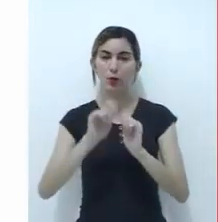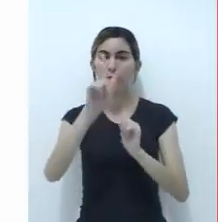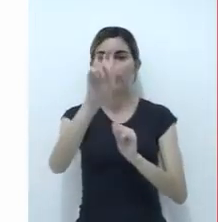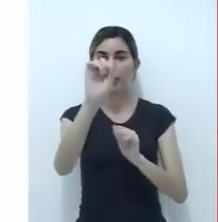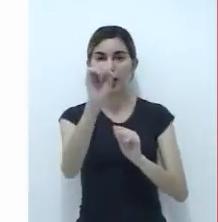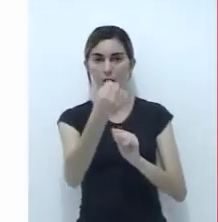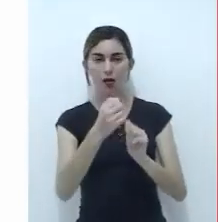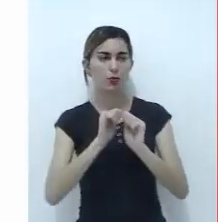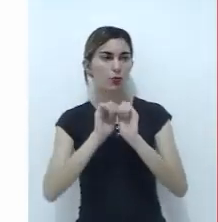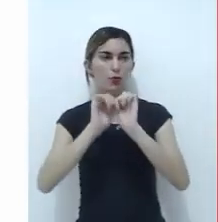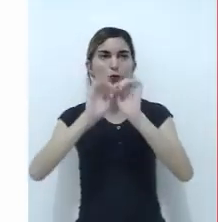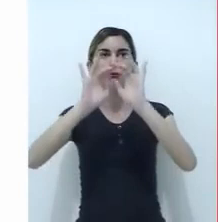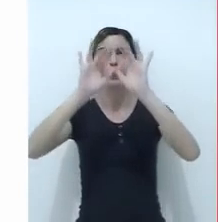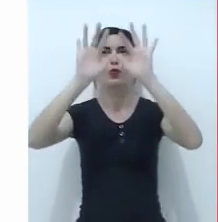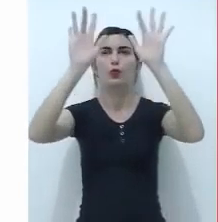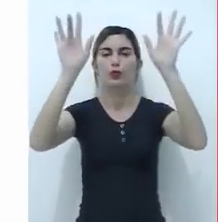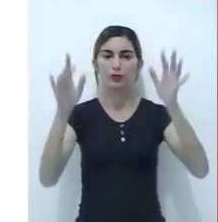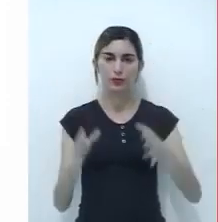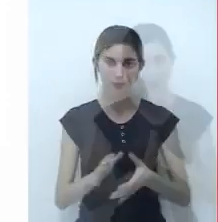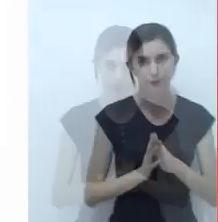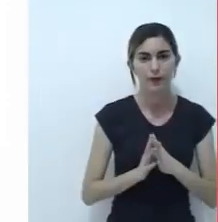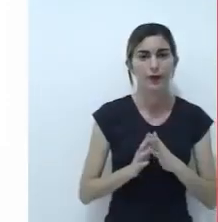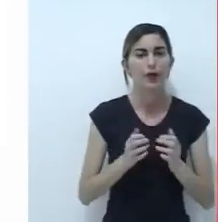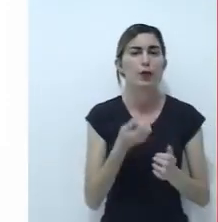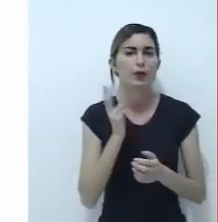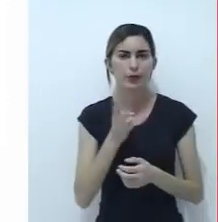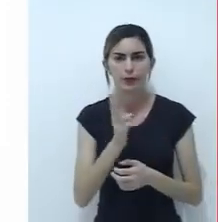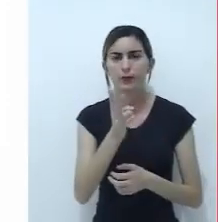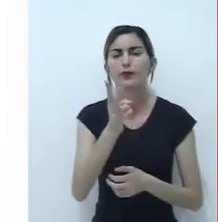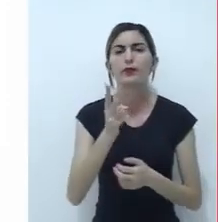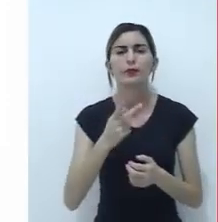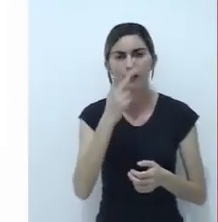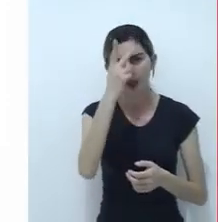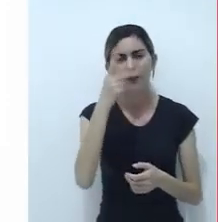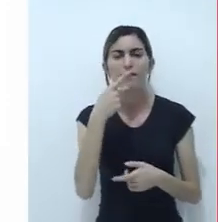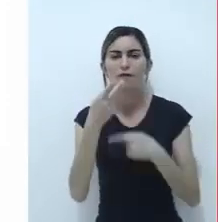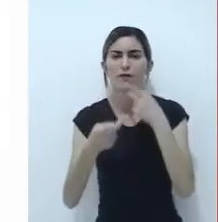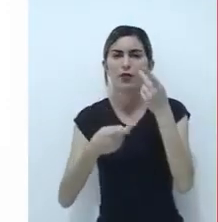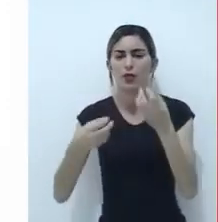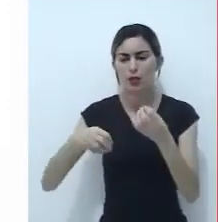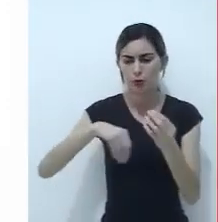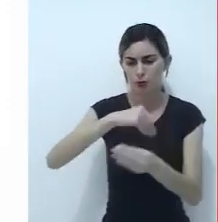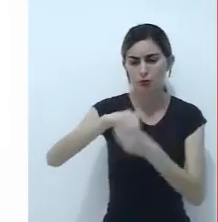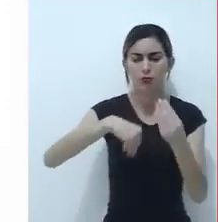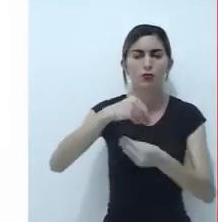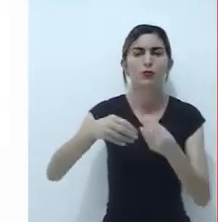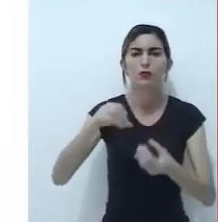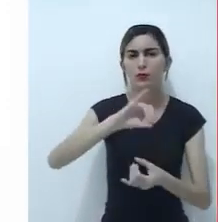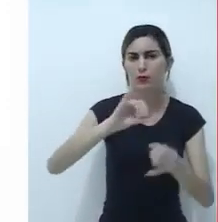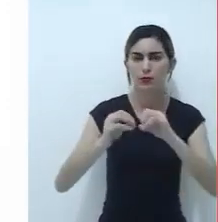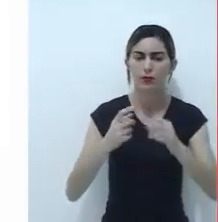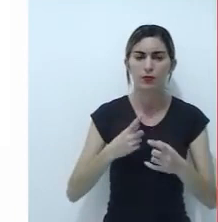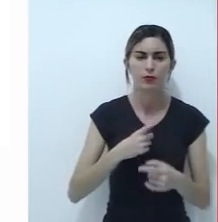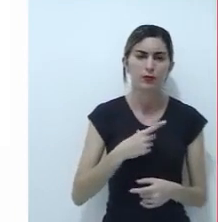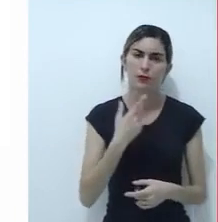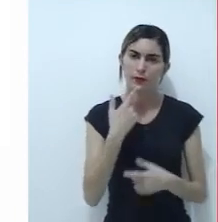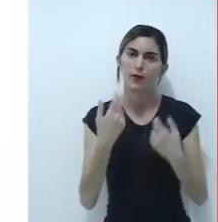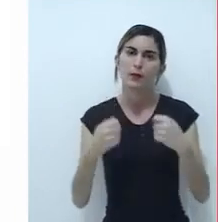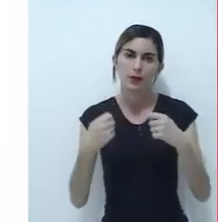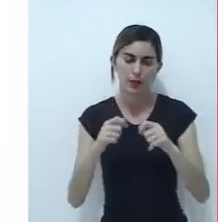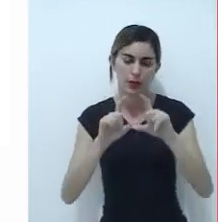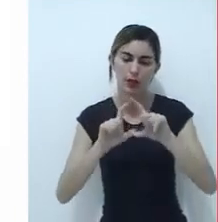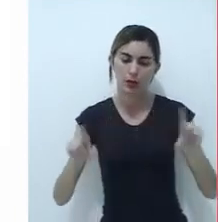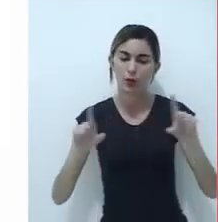indica que o gás foi liberado. Continuando, pessoal, falando sobre as reações químicas, a gente tem que falar